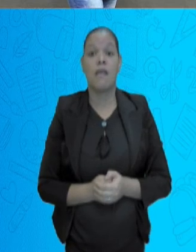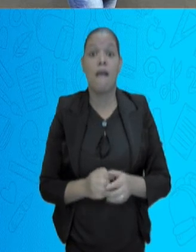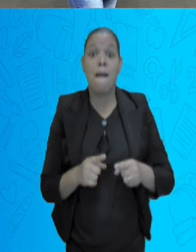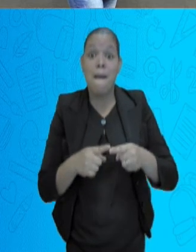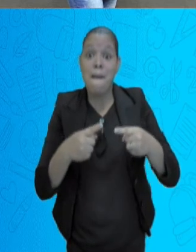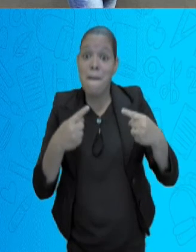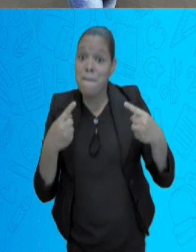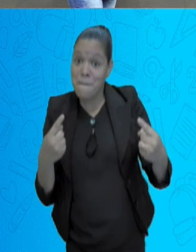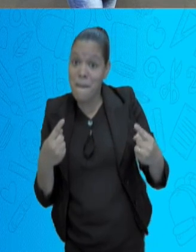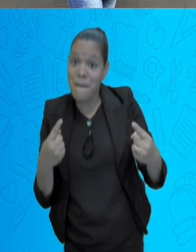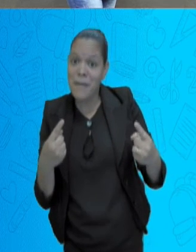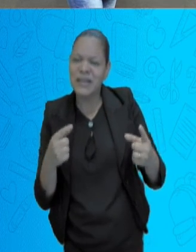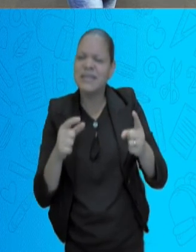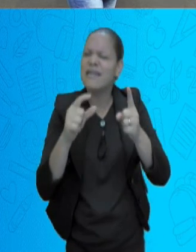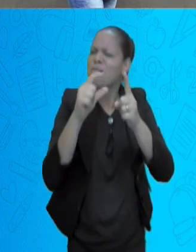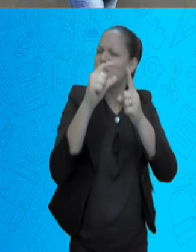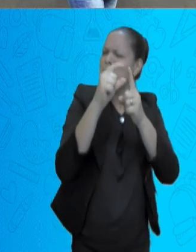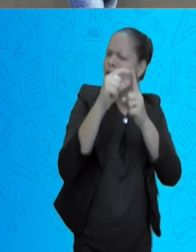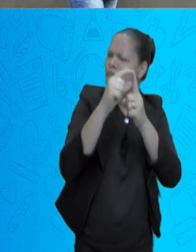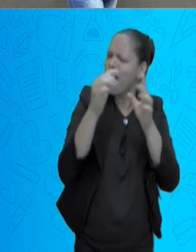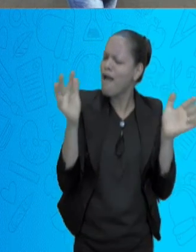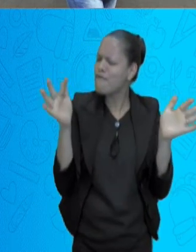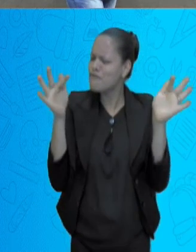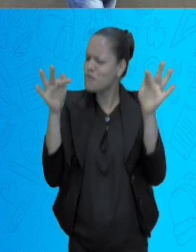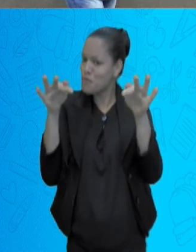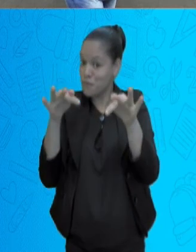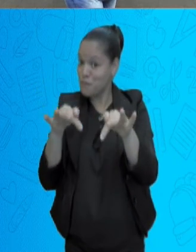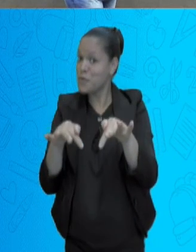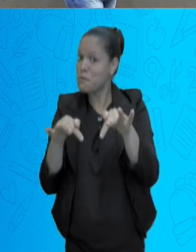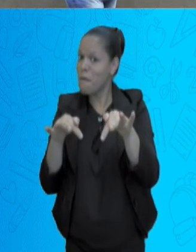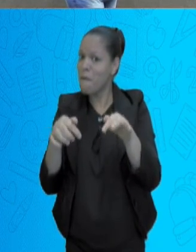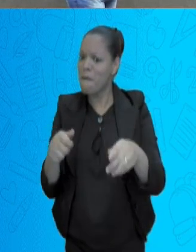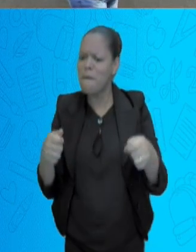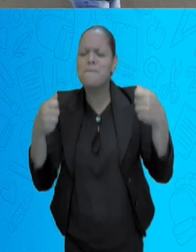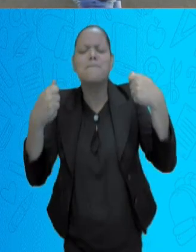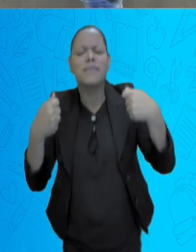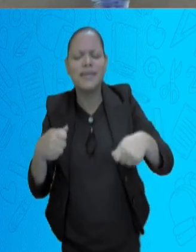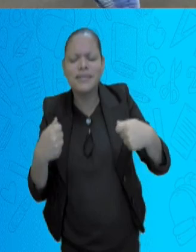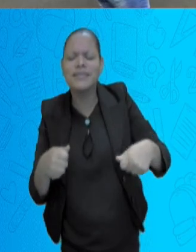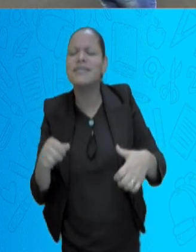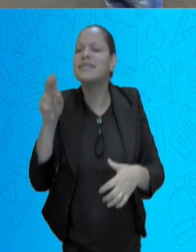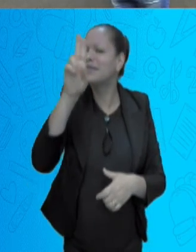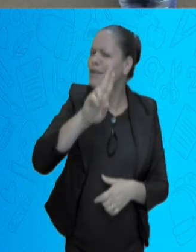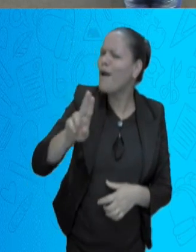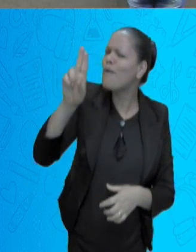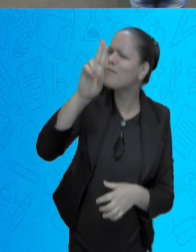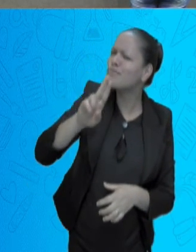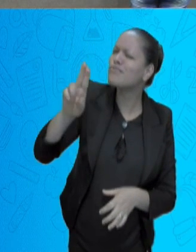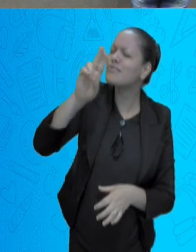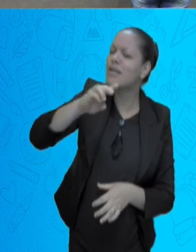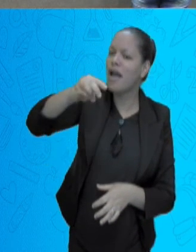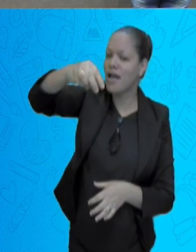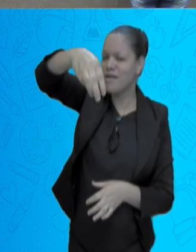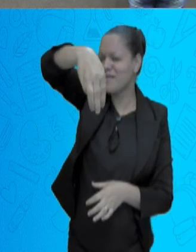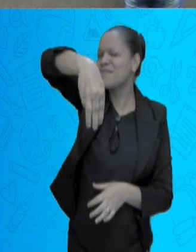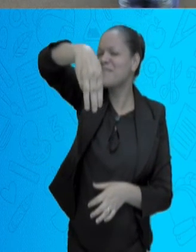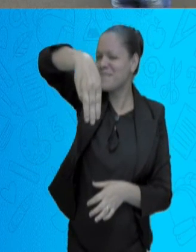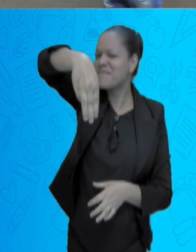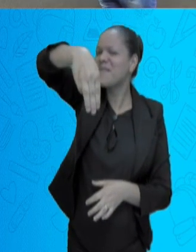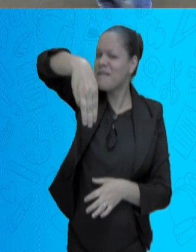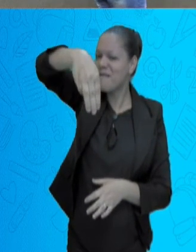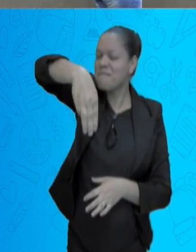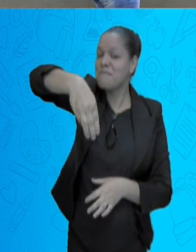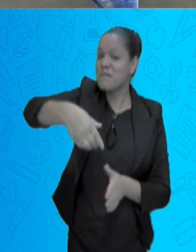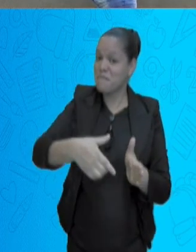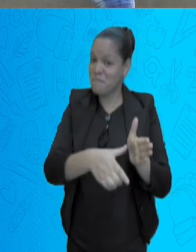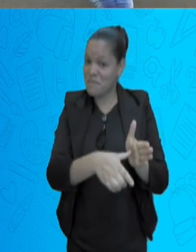intensificam. Aí, no final, eu tenho que usar a letra M. Antes de